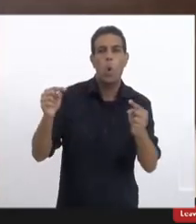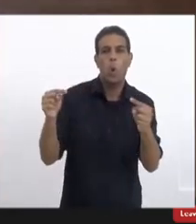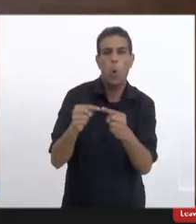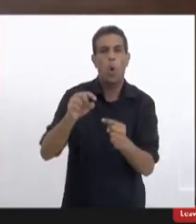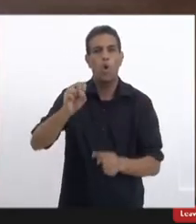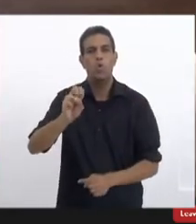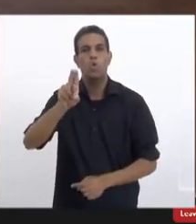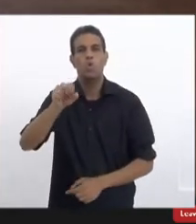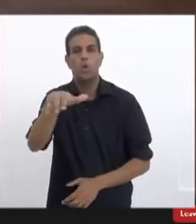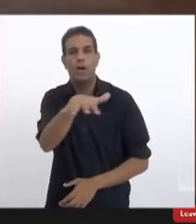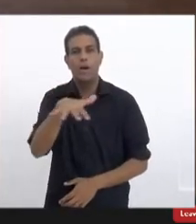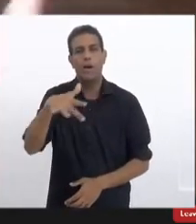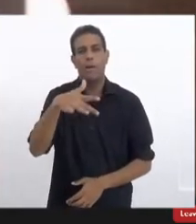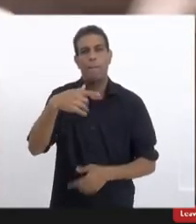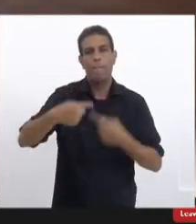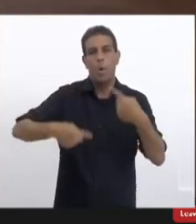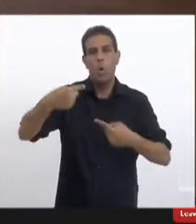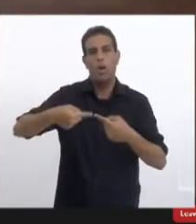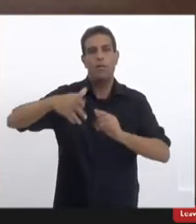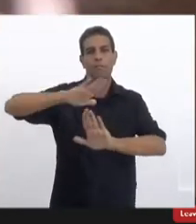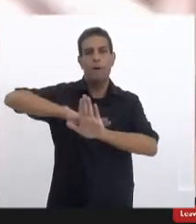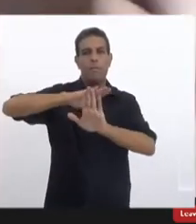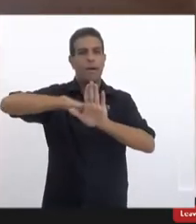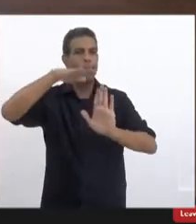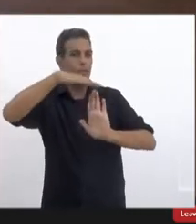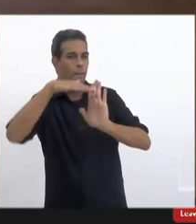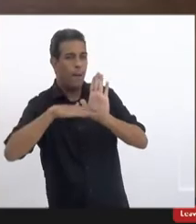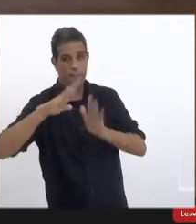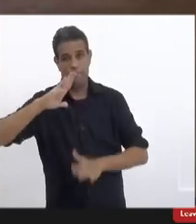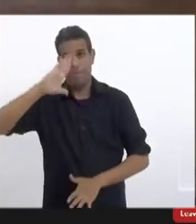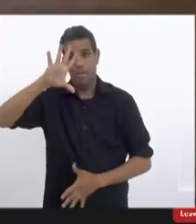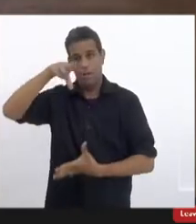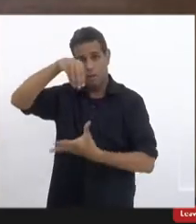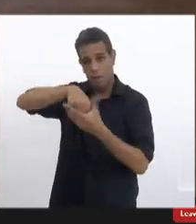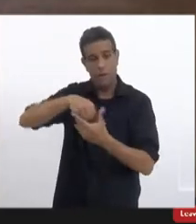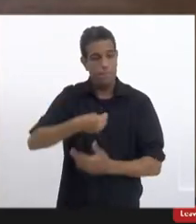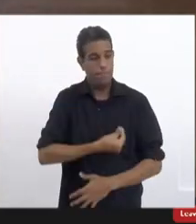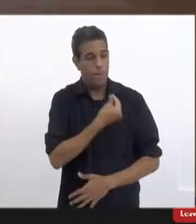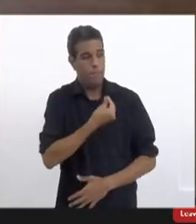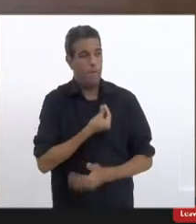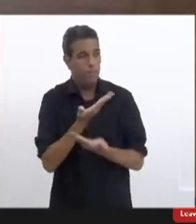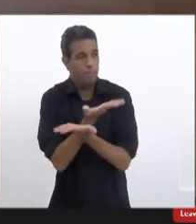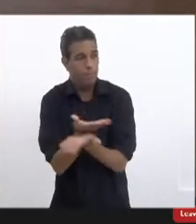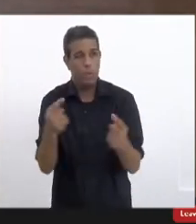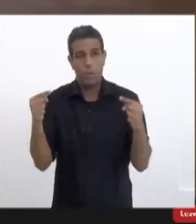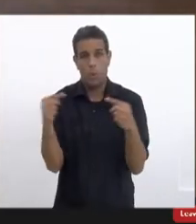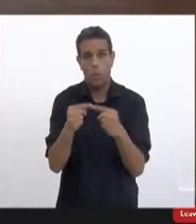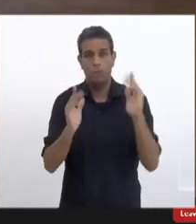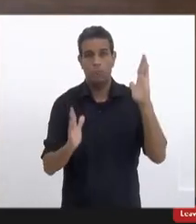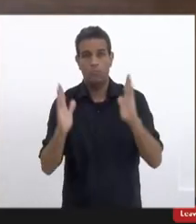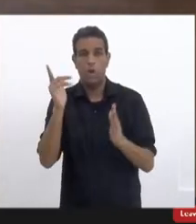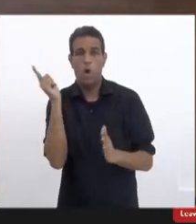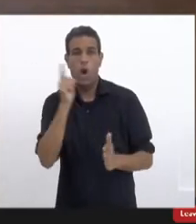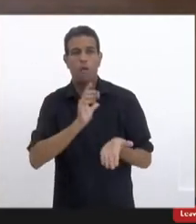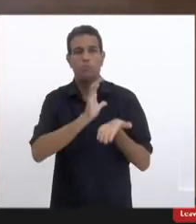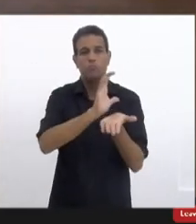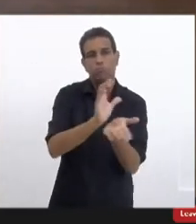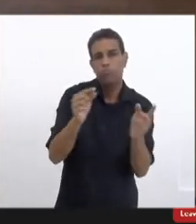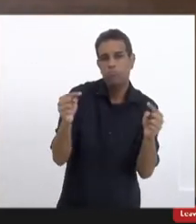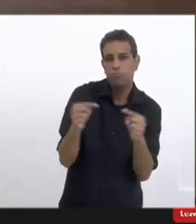do SUS, toda a política pública do SUS, ela é tripartite, fundamental a participação do Ministério da Saúde nesse financiamento,